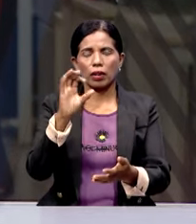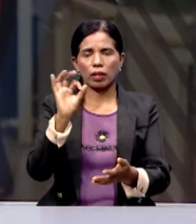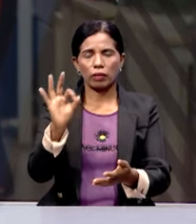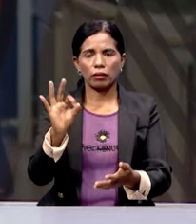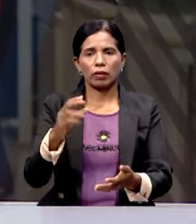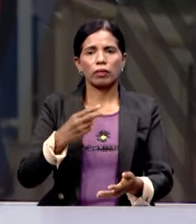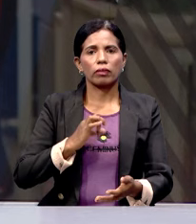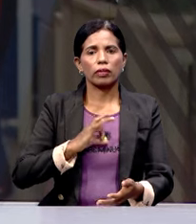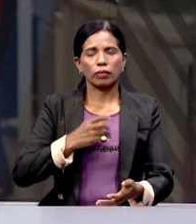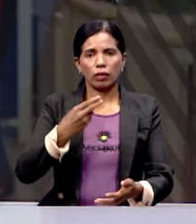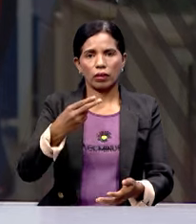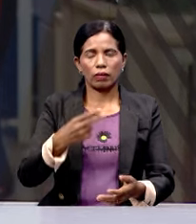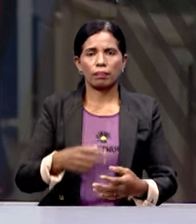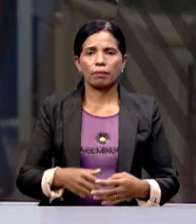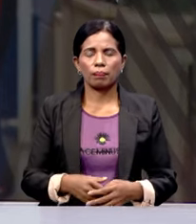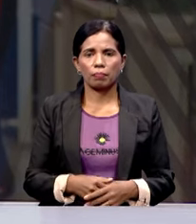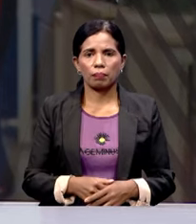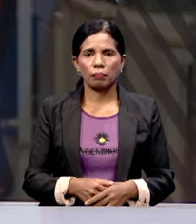Faturrada.